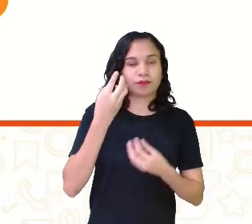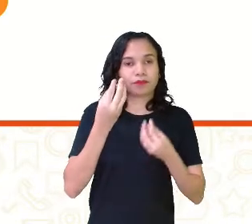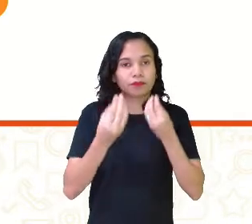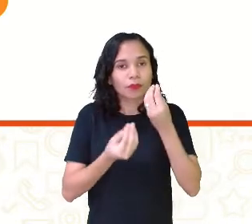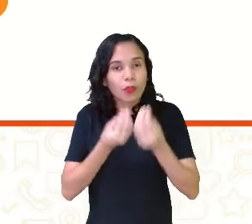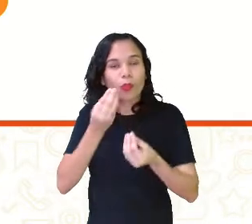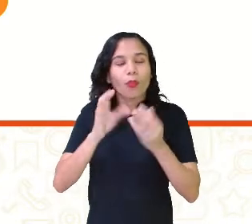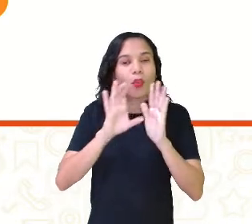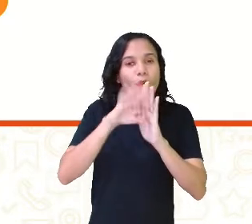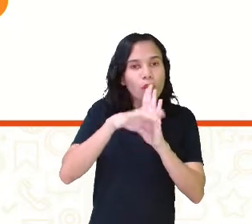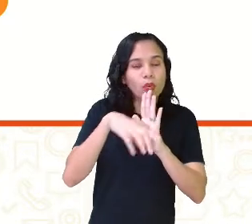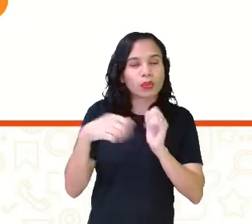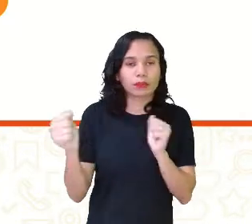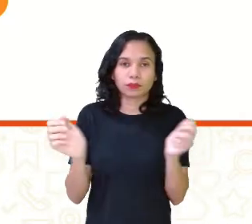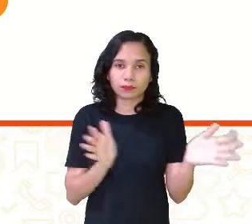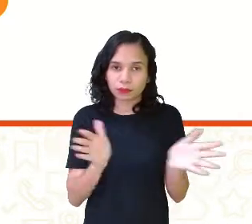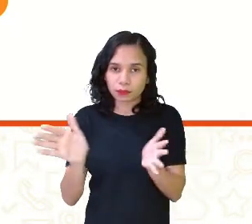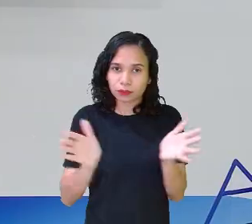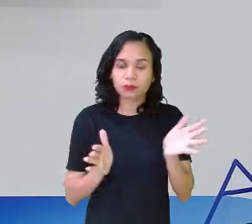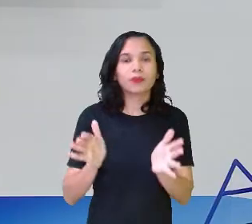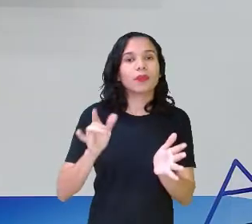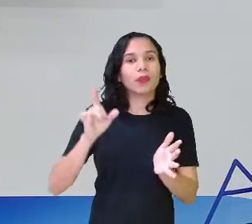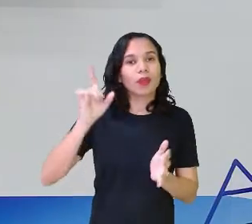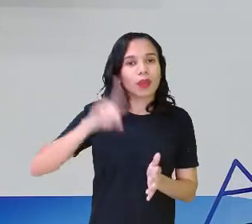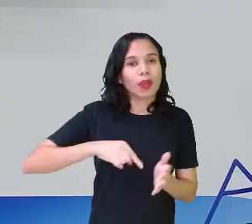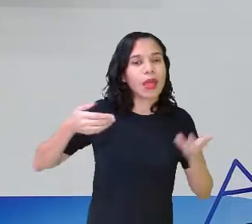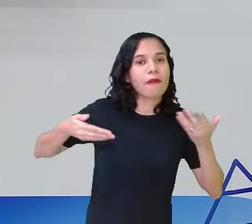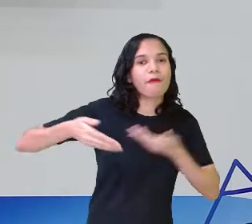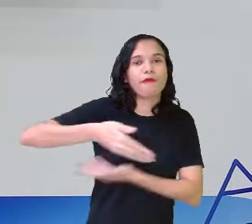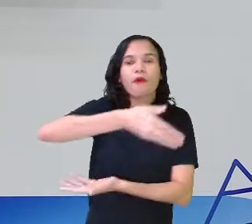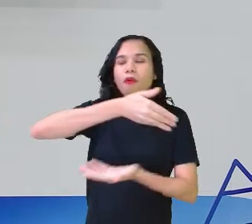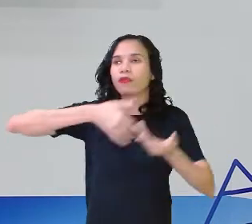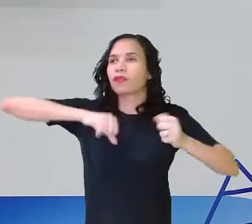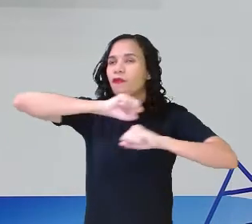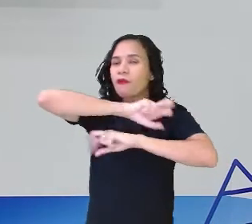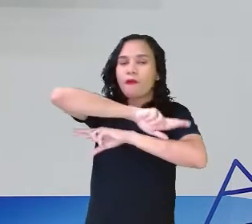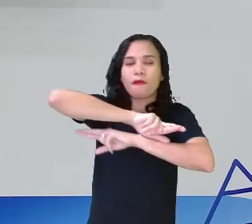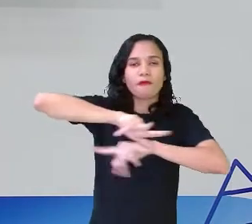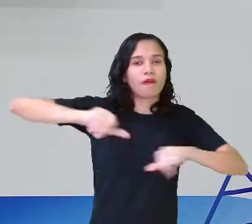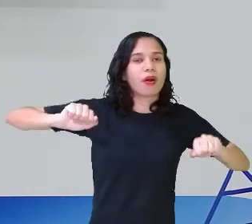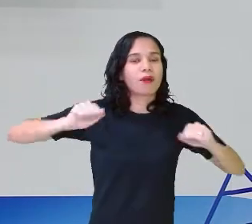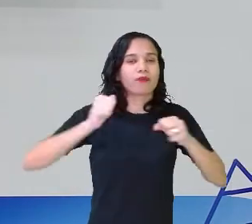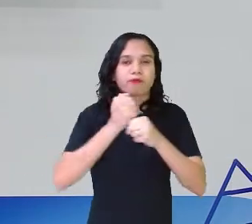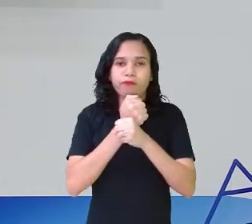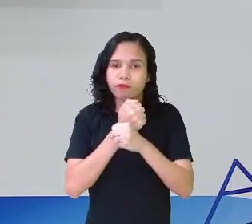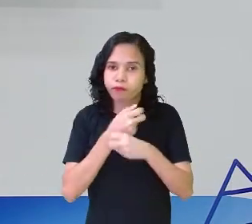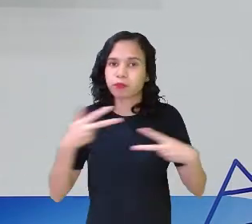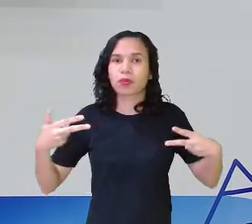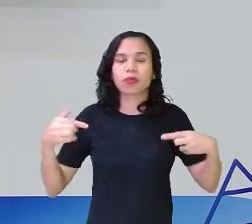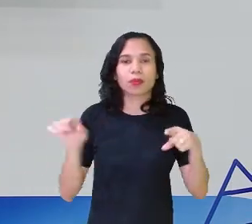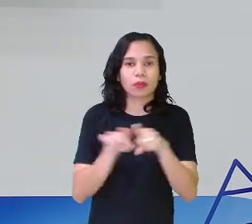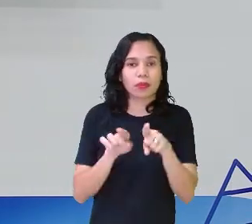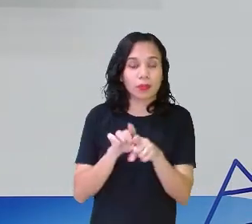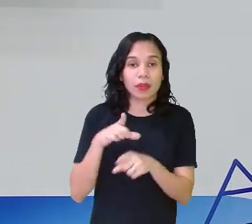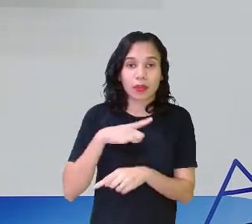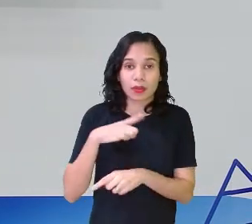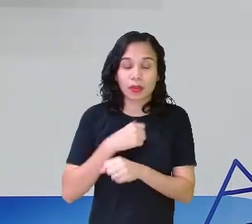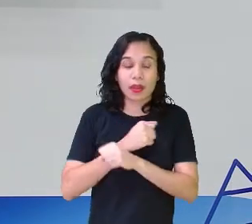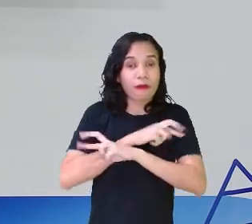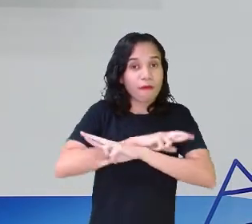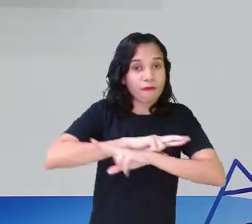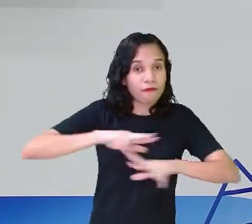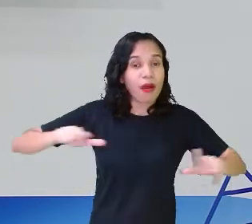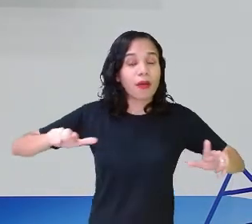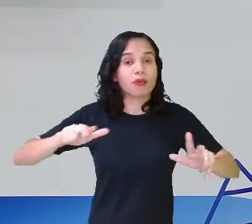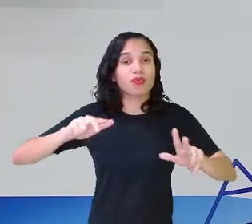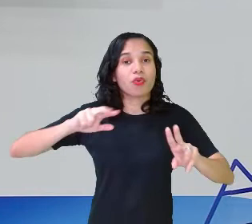esse conceito de acessibilidade, ele envolve várias questões, ele envolve vários